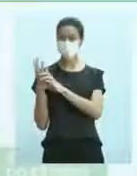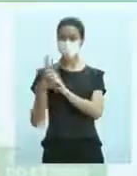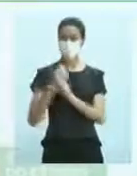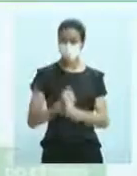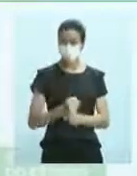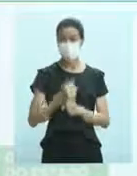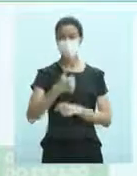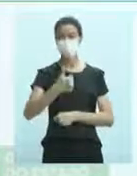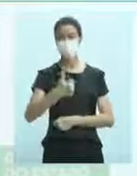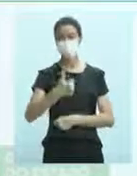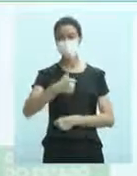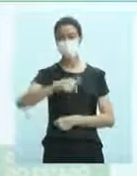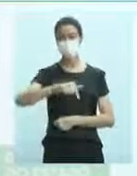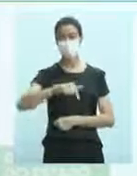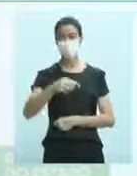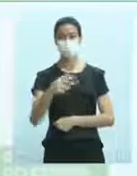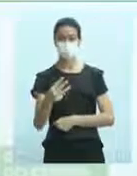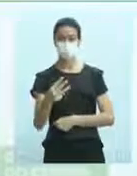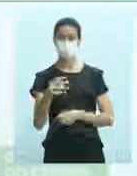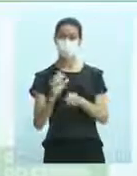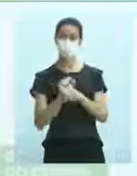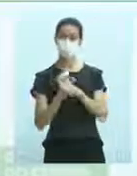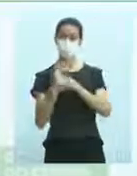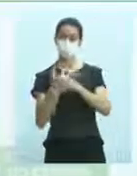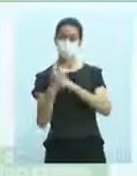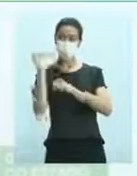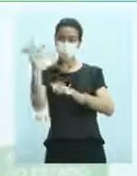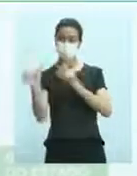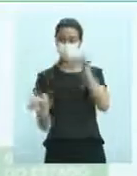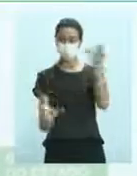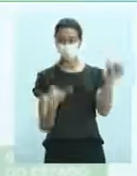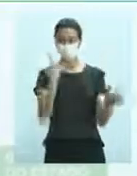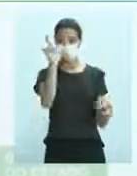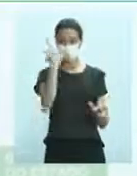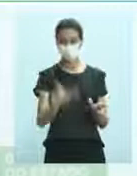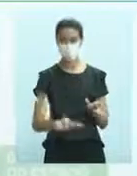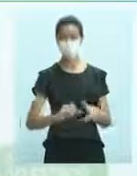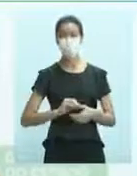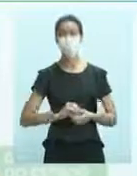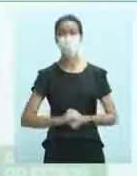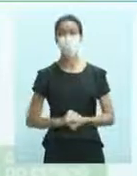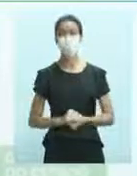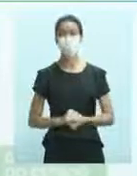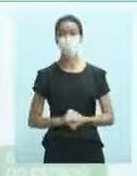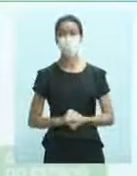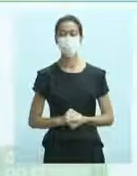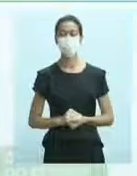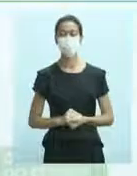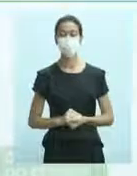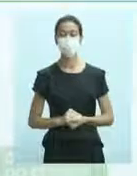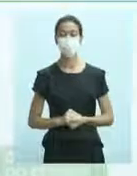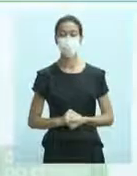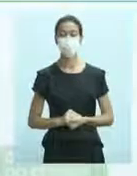173 casos confirmar o otávio foi